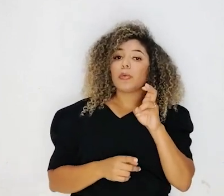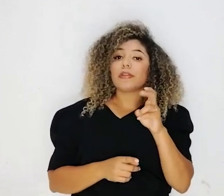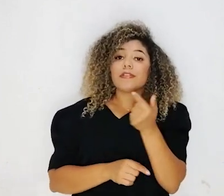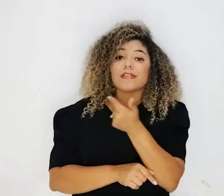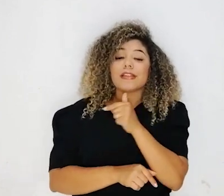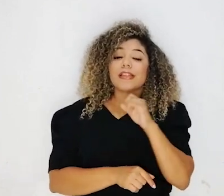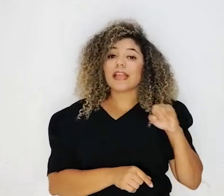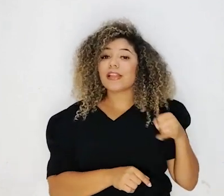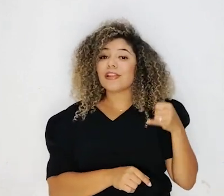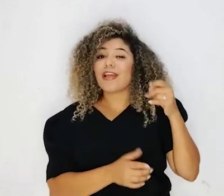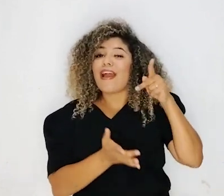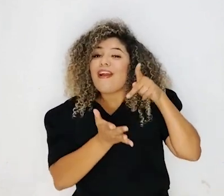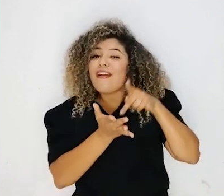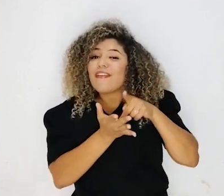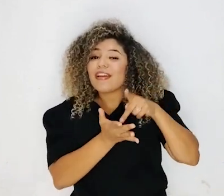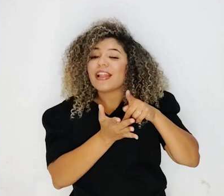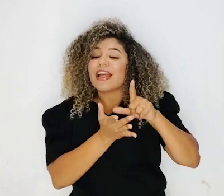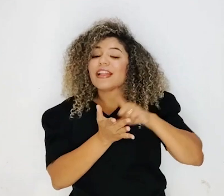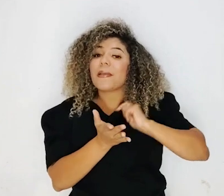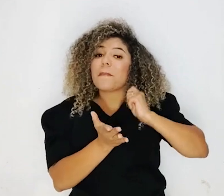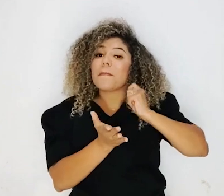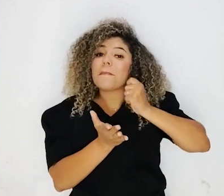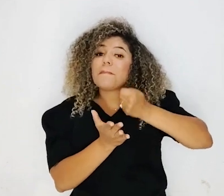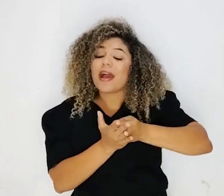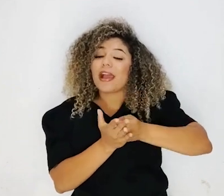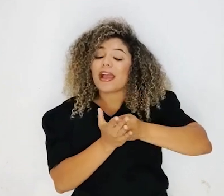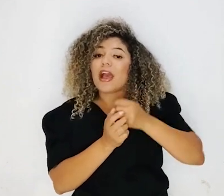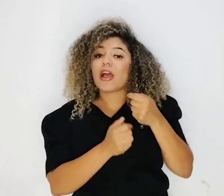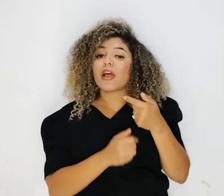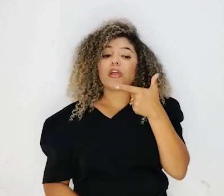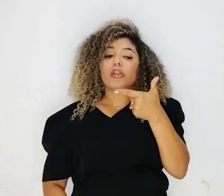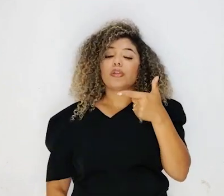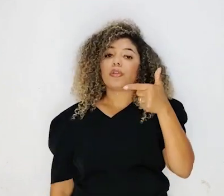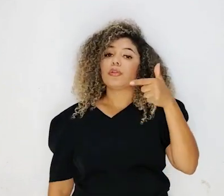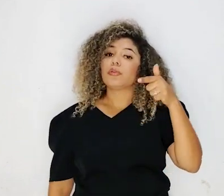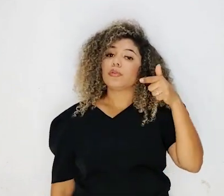sem juros, na verdade a gente teria que pagar 2 vezes de